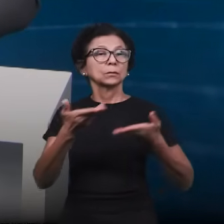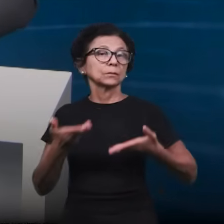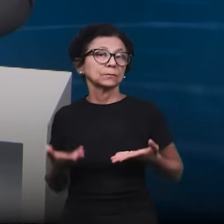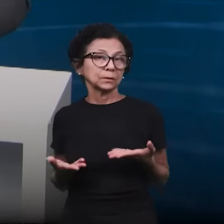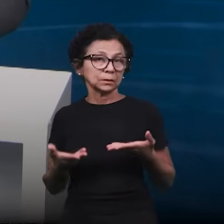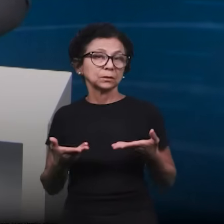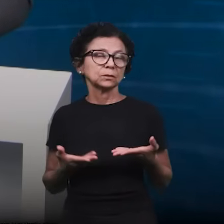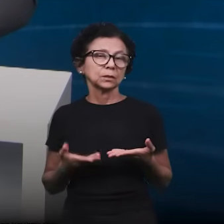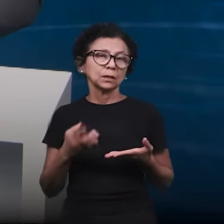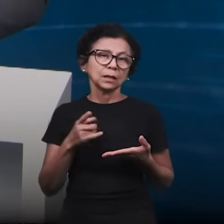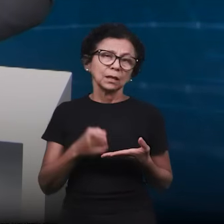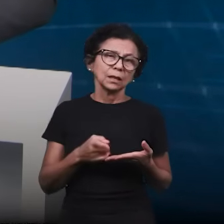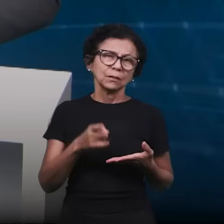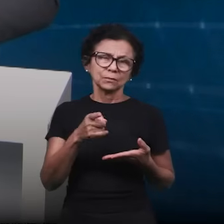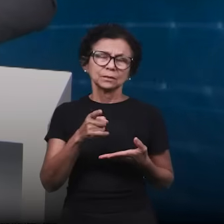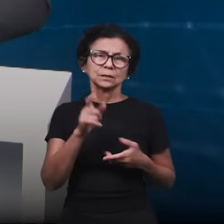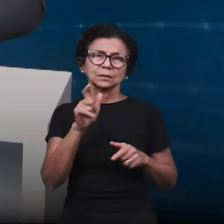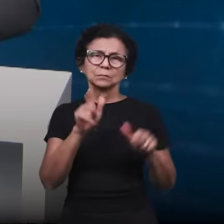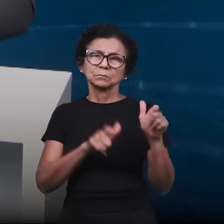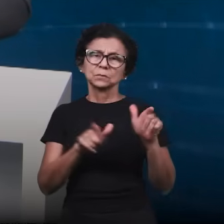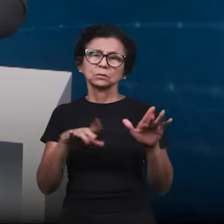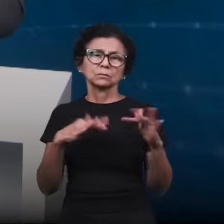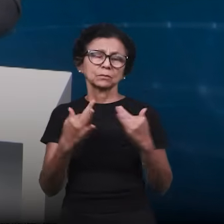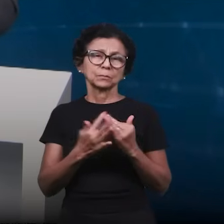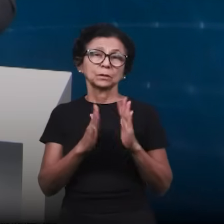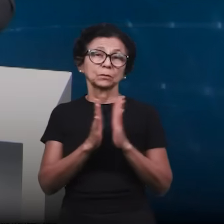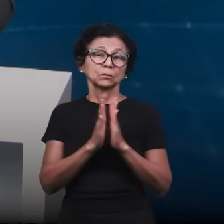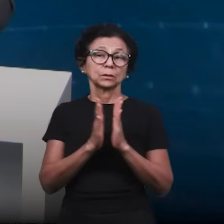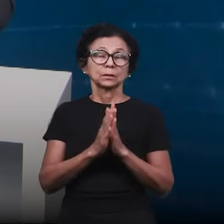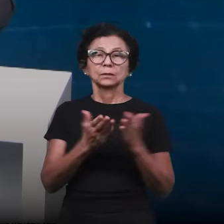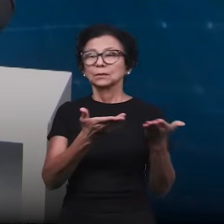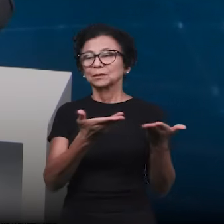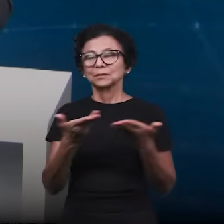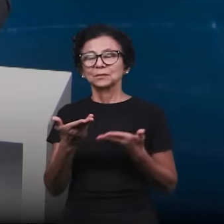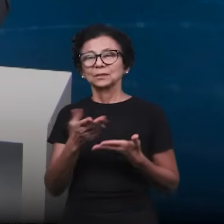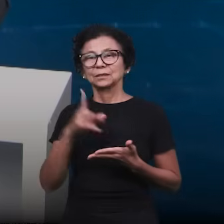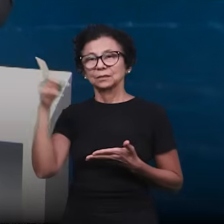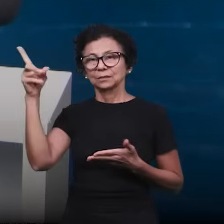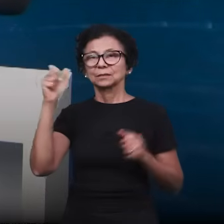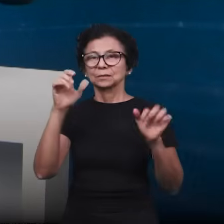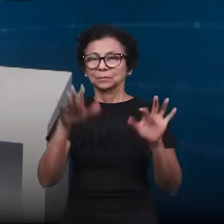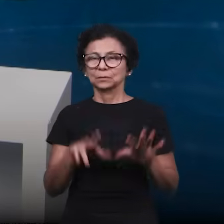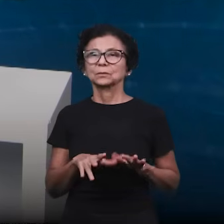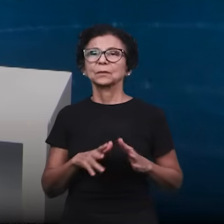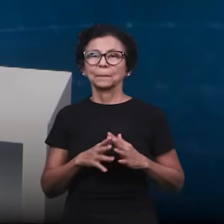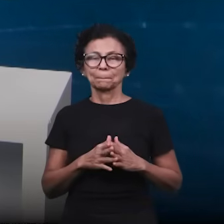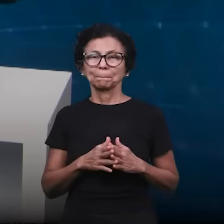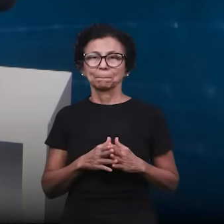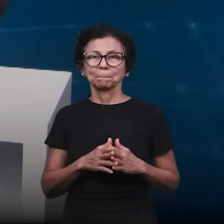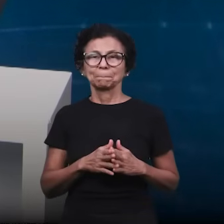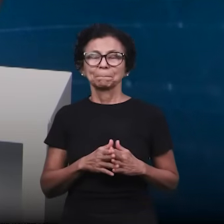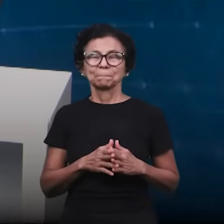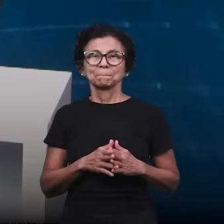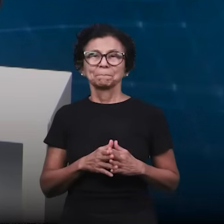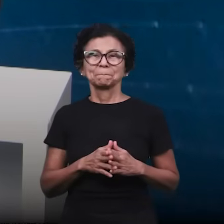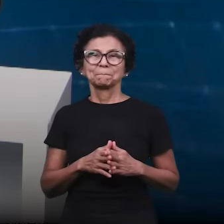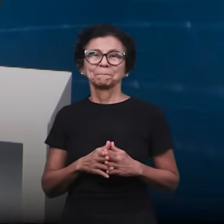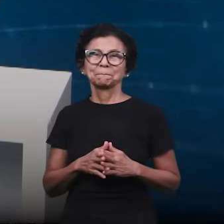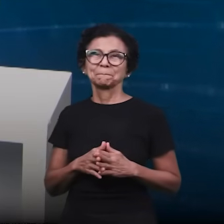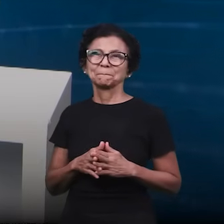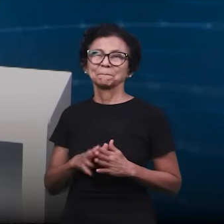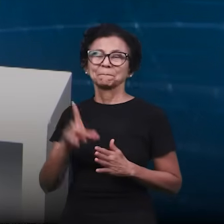dos convites. Convide aquela pessoa que você está orando por ela aí na sua família. E com certeza o Senhor vai operar uma grande bênção no